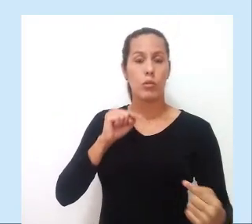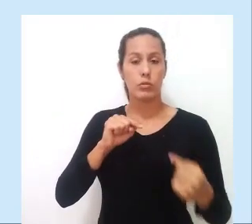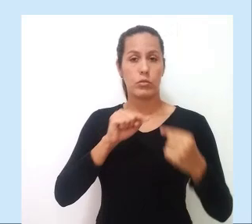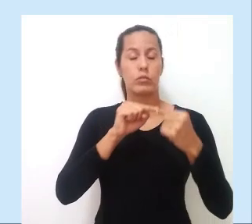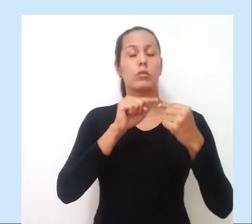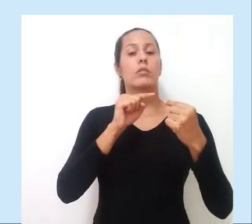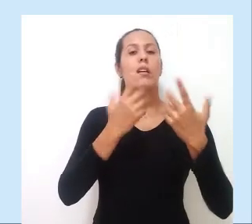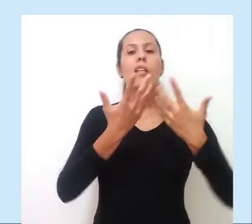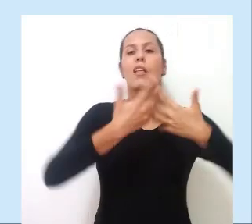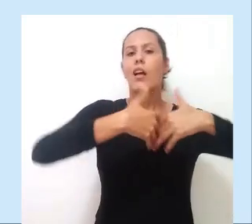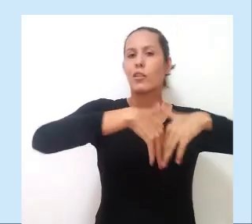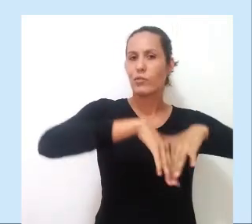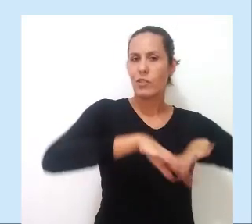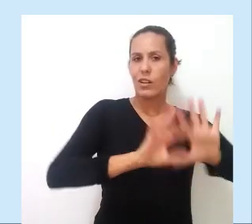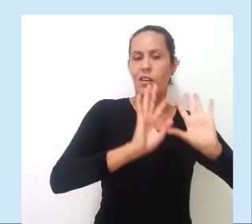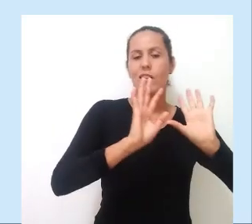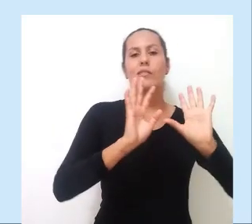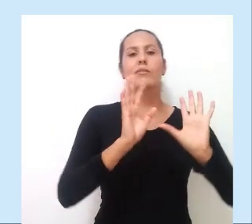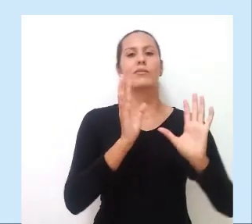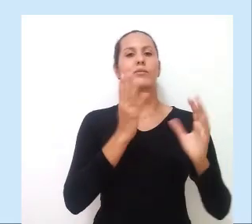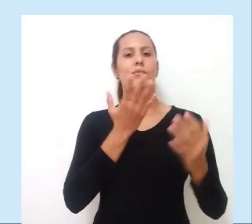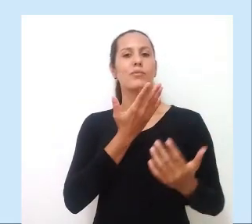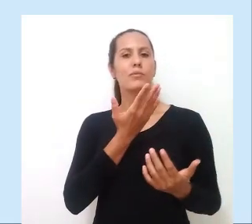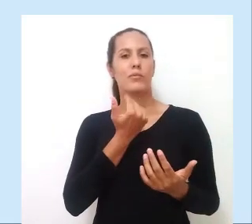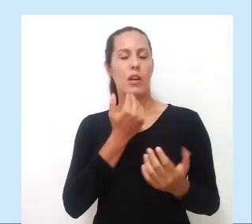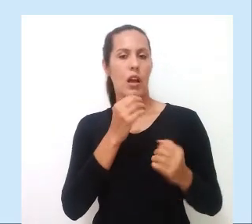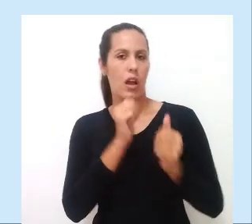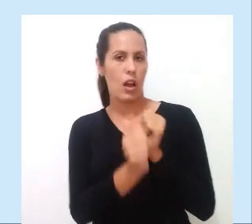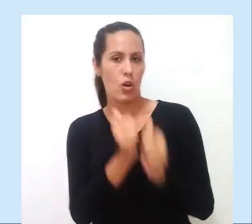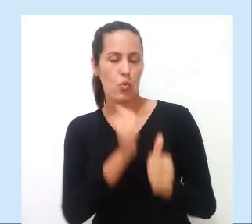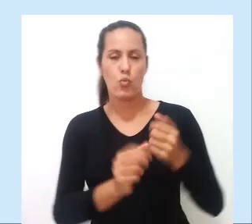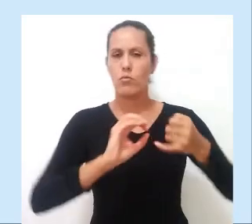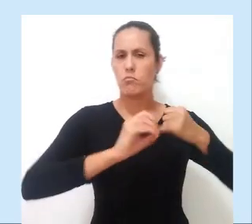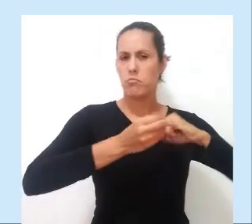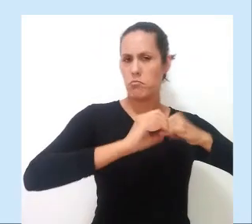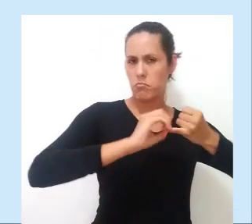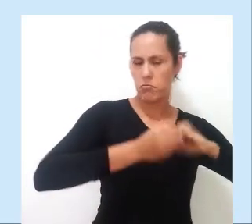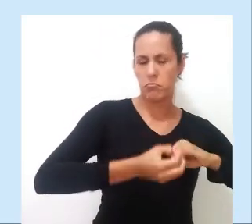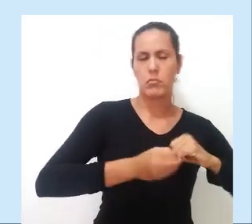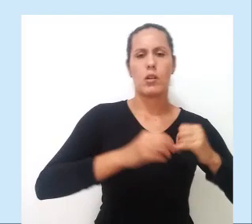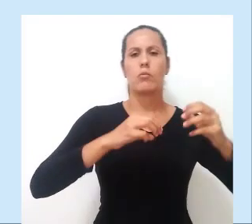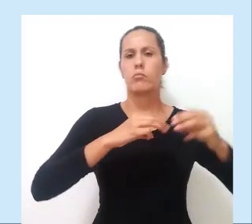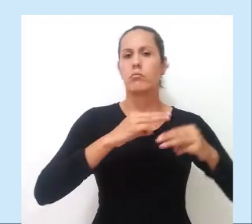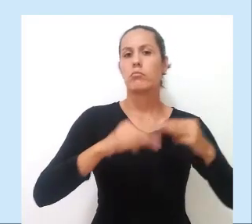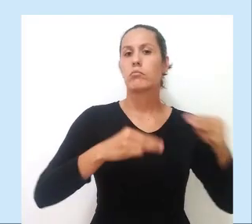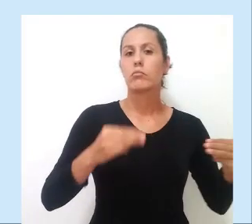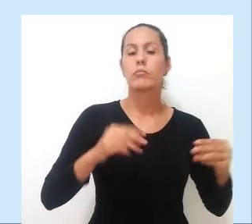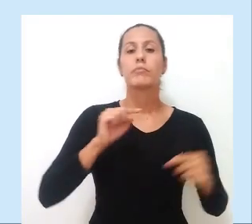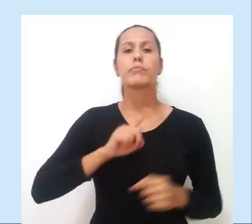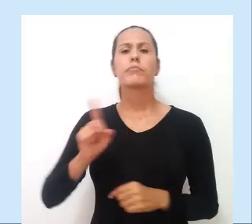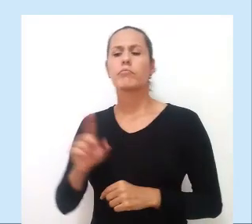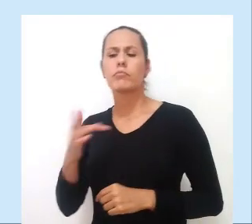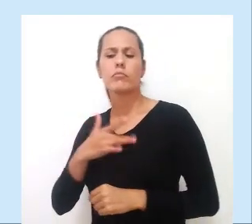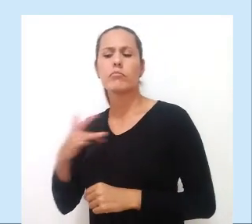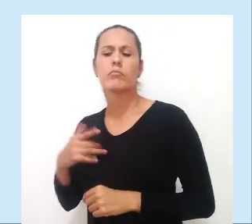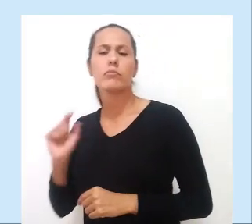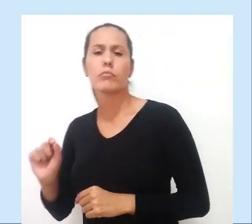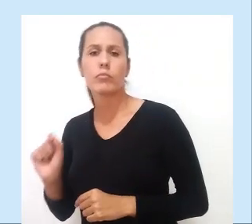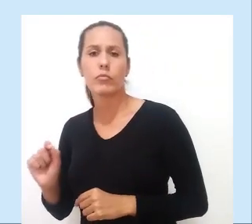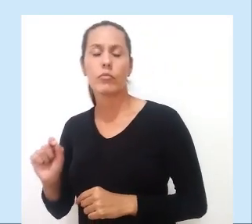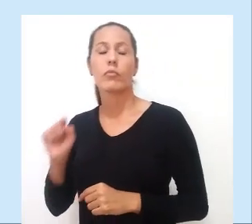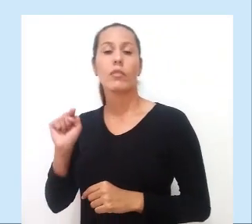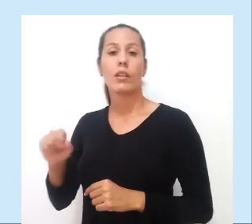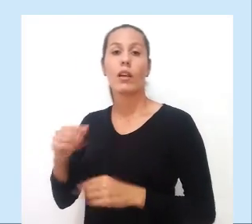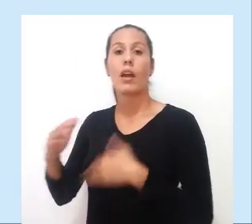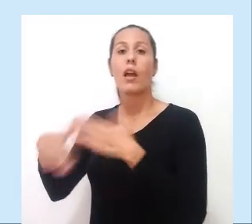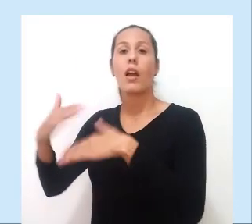origem mais natural, mais orgânica, os grãos, feijão, arroz, macarrão, as frutas, os vegetais, e os não saudáveis